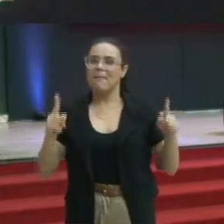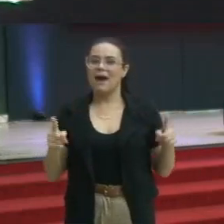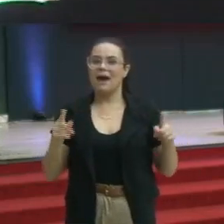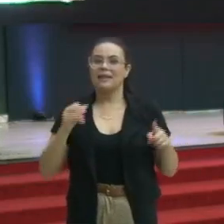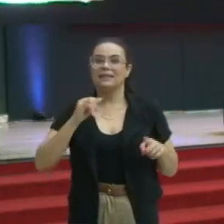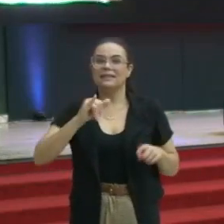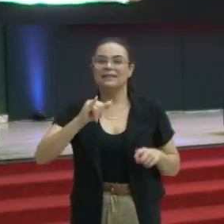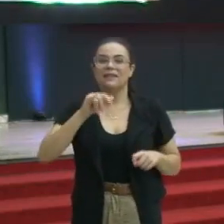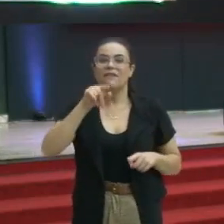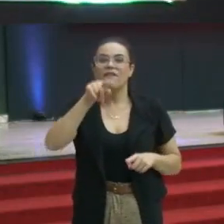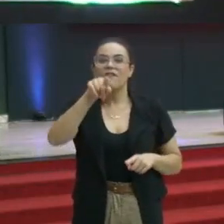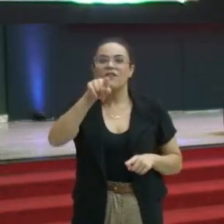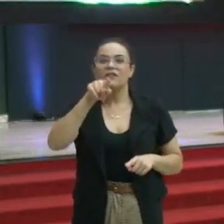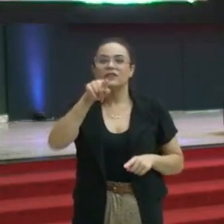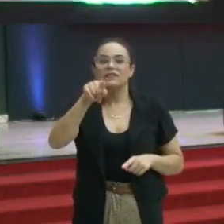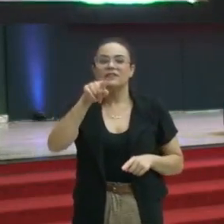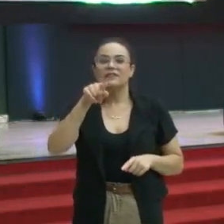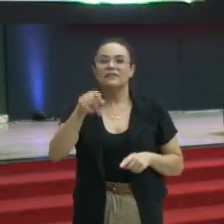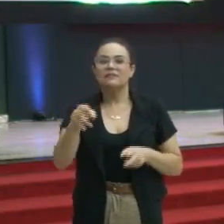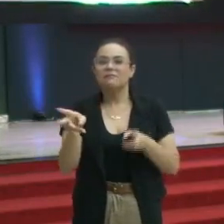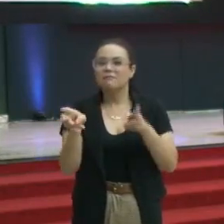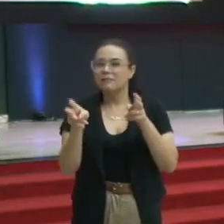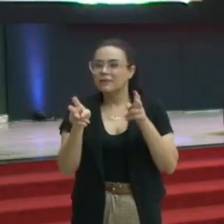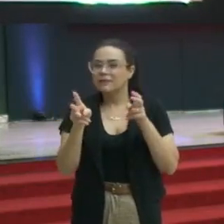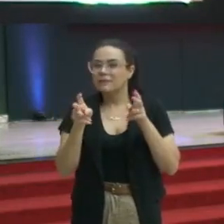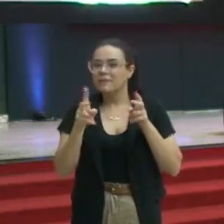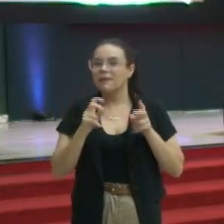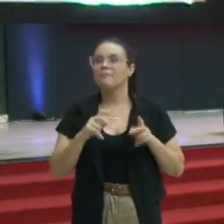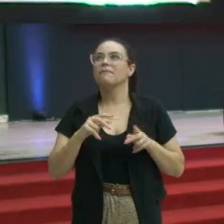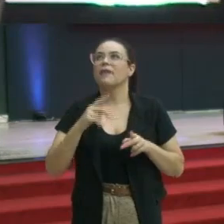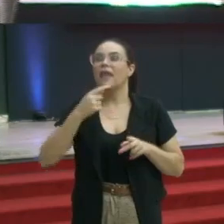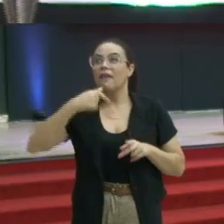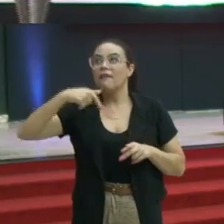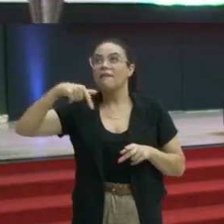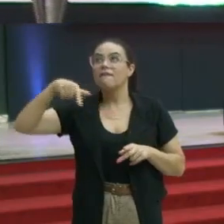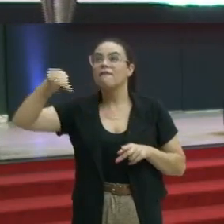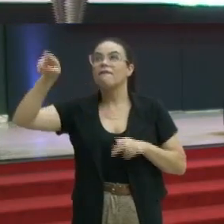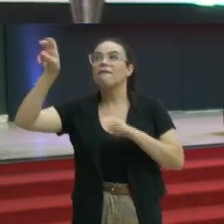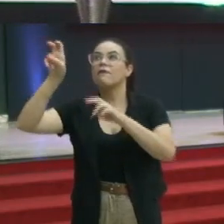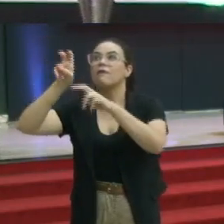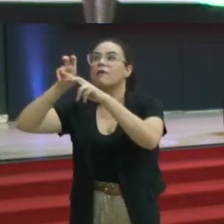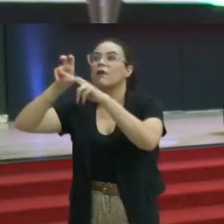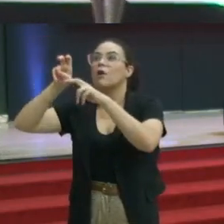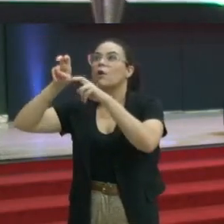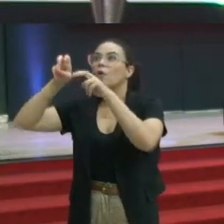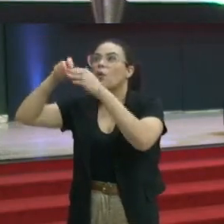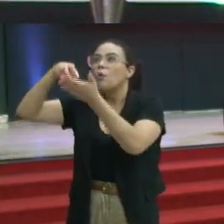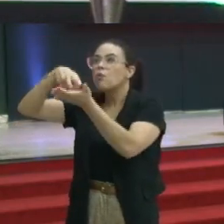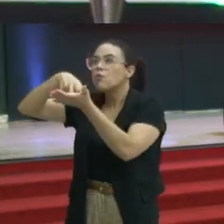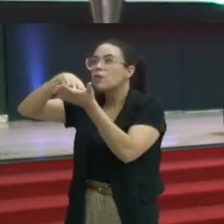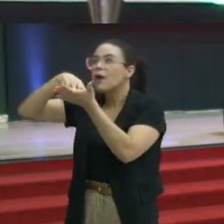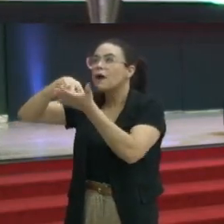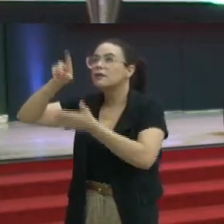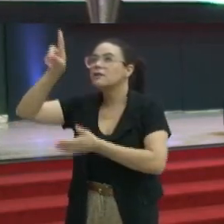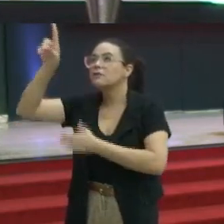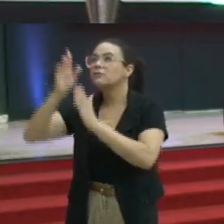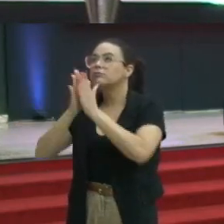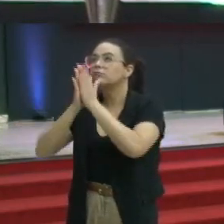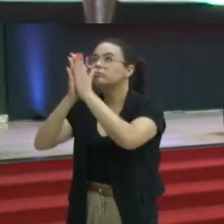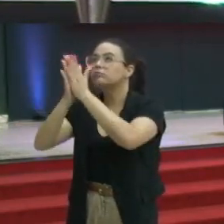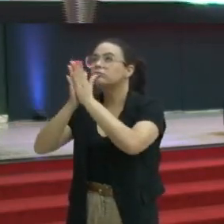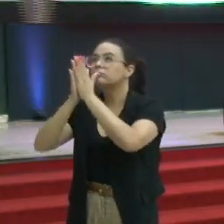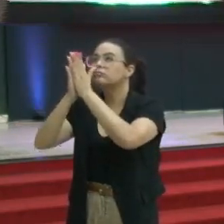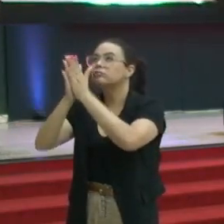foi ao sangue de Jesus, Deus olha para você e não enxerga você. Eu vou dizer de novo, na